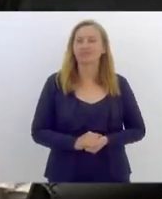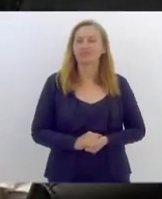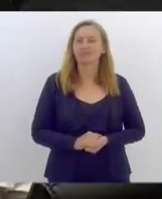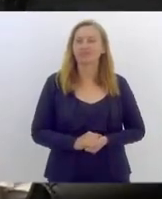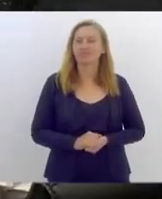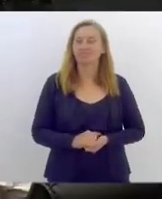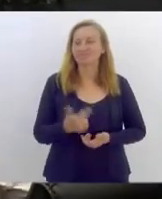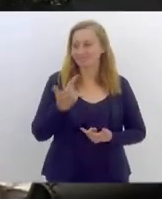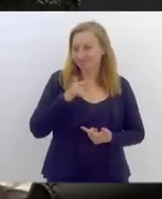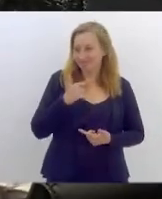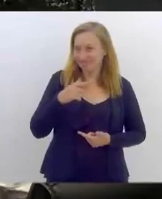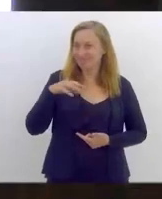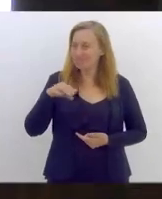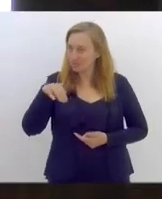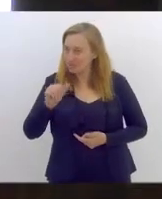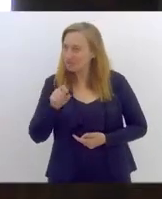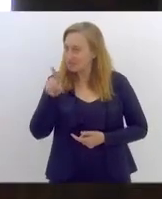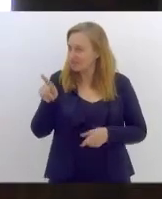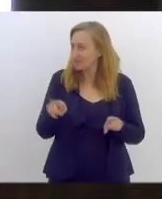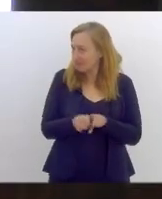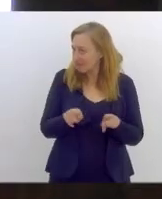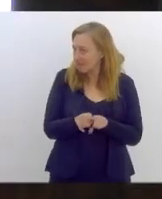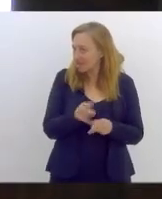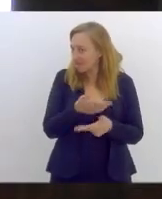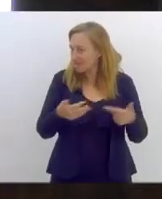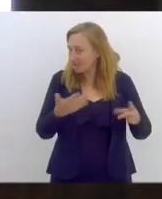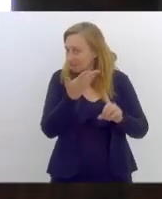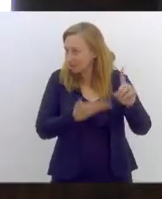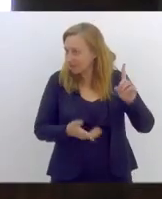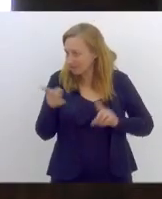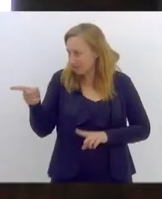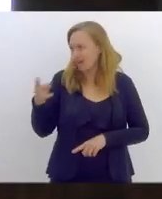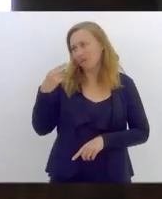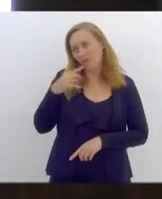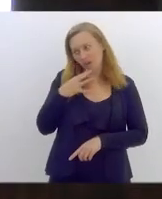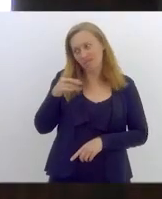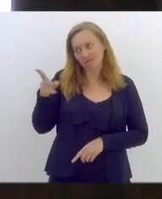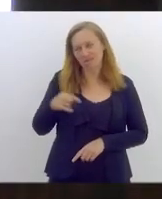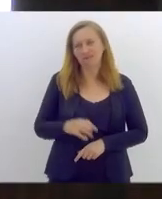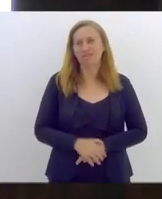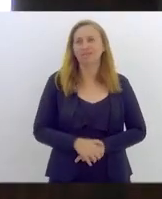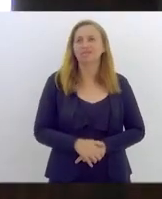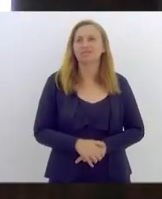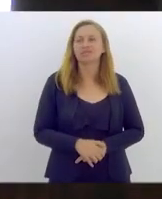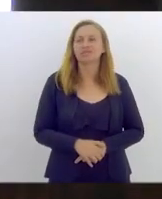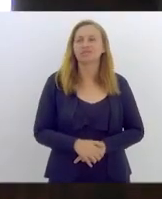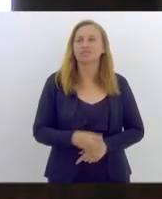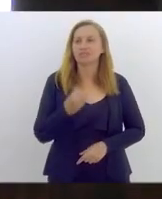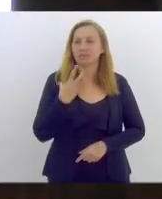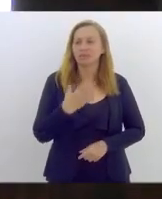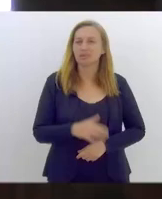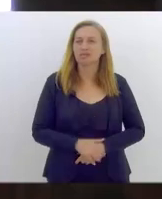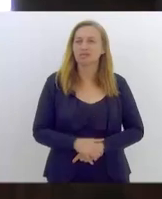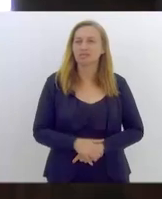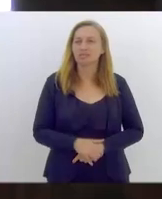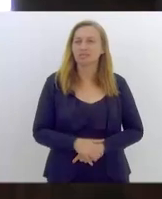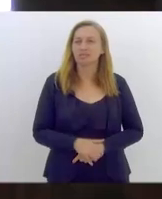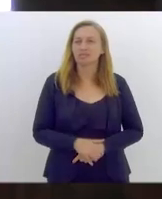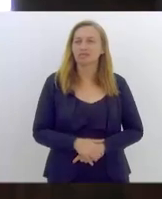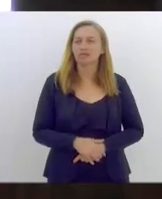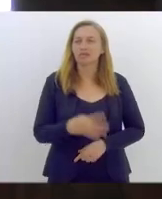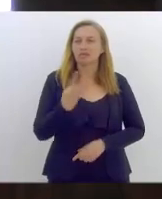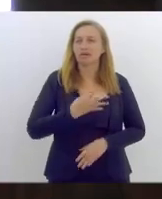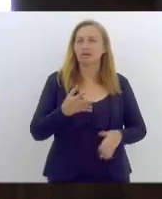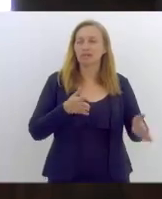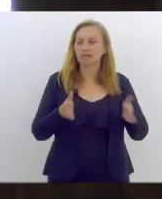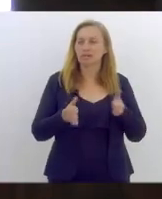tá rindo, Mônica? Você também faz várias homenagens lá, eu te conheço, garoto. Bom, passamos agora ao quarto